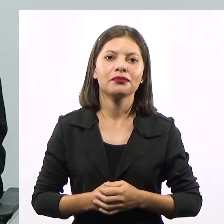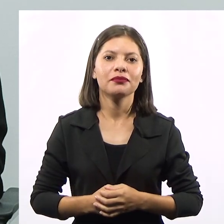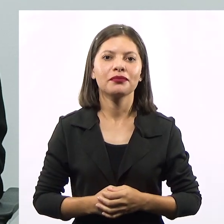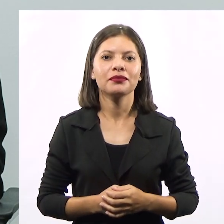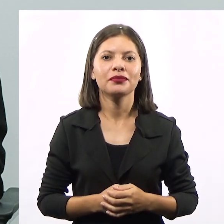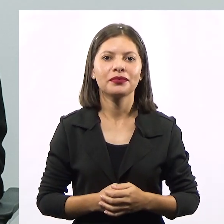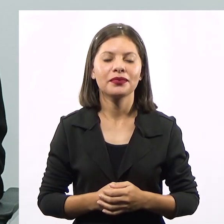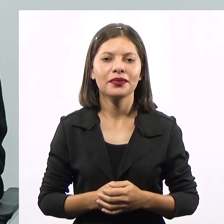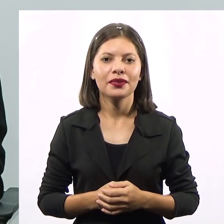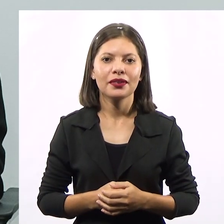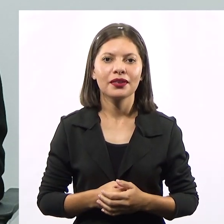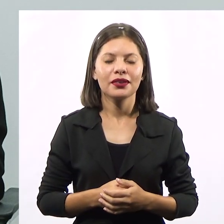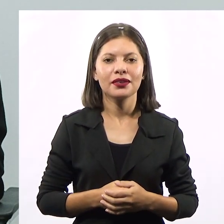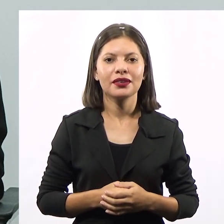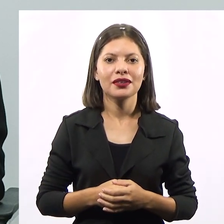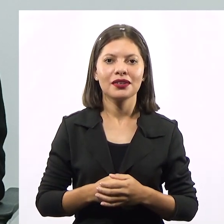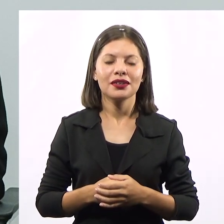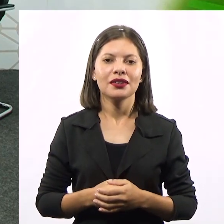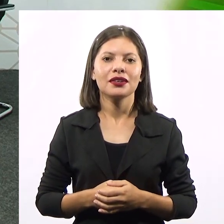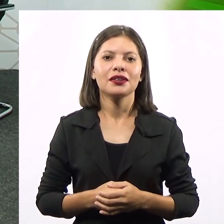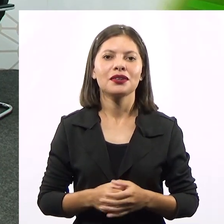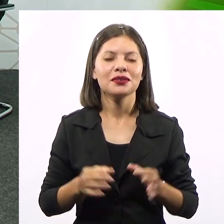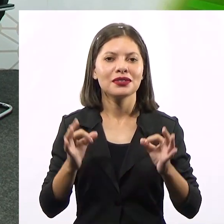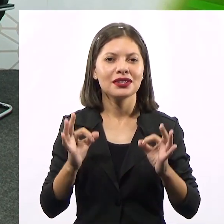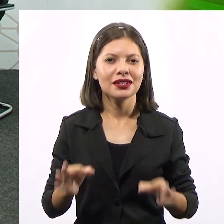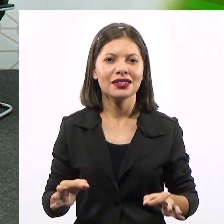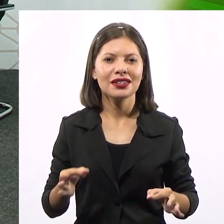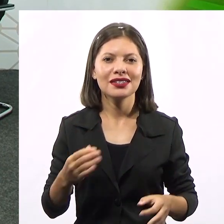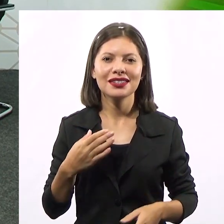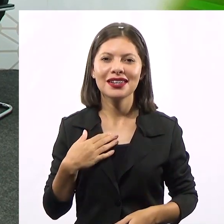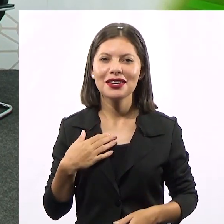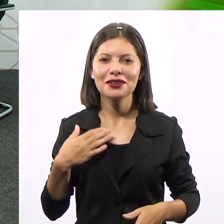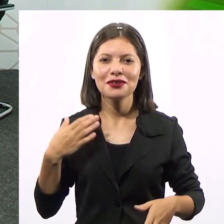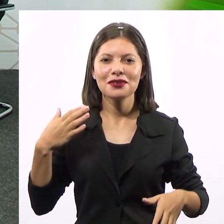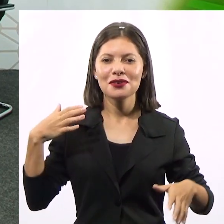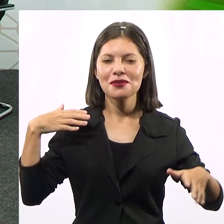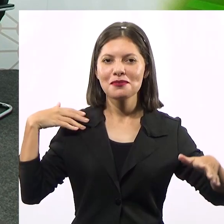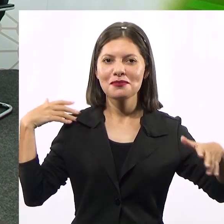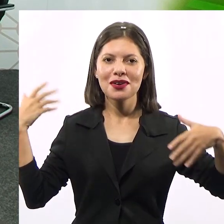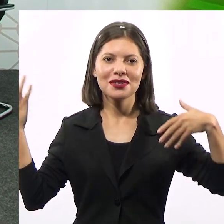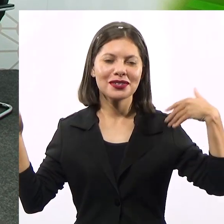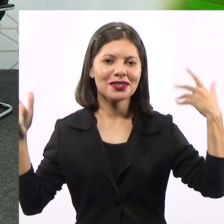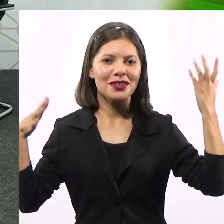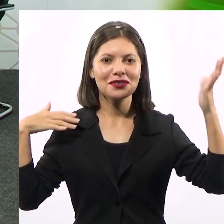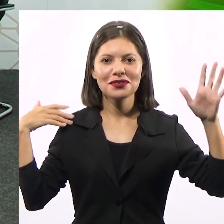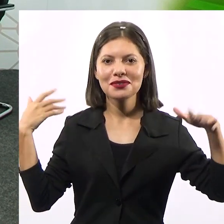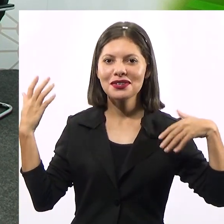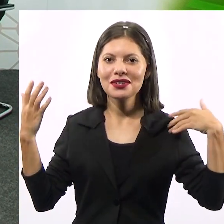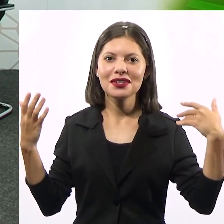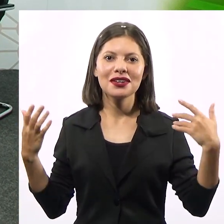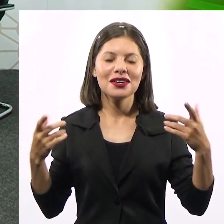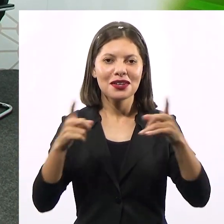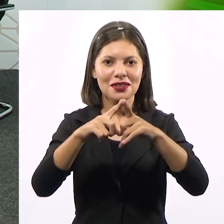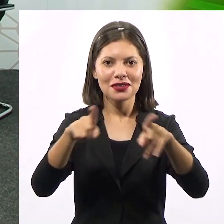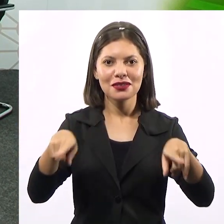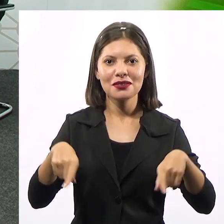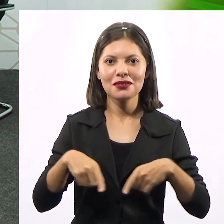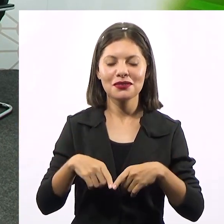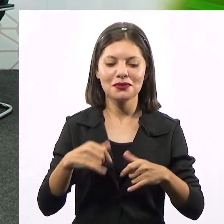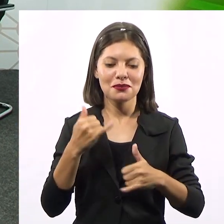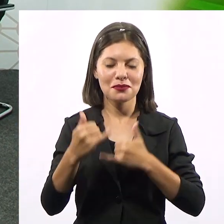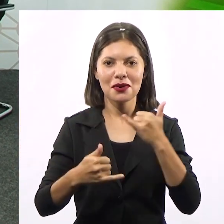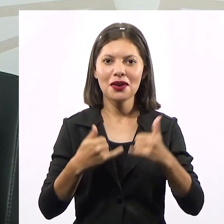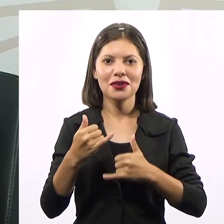ter ajudado vocês. Com certeza, professora, e eu me senti passeando ali no pátio da Escola